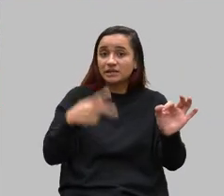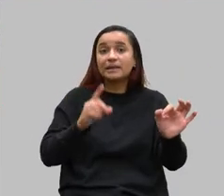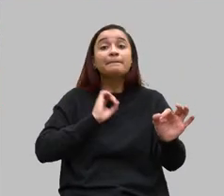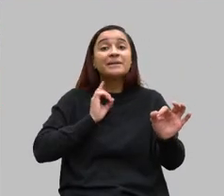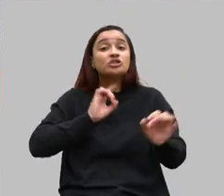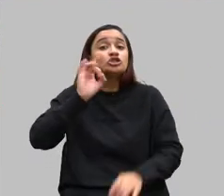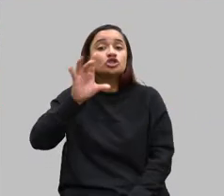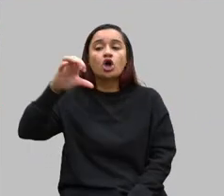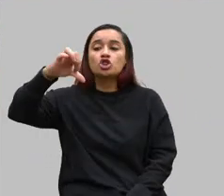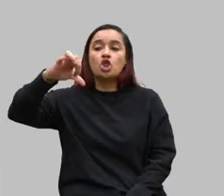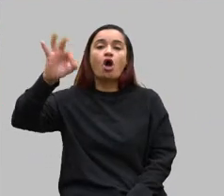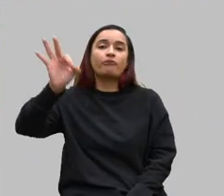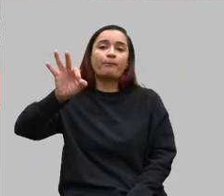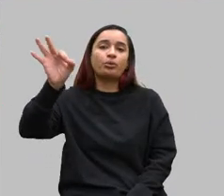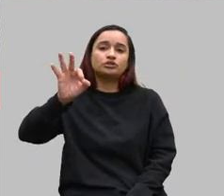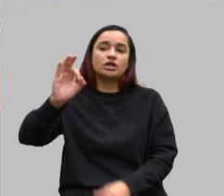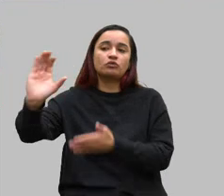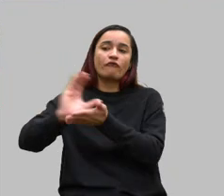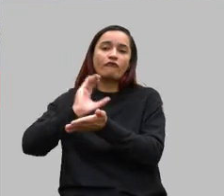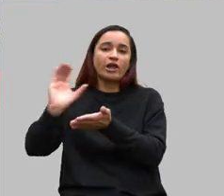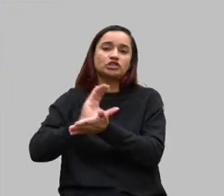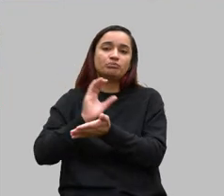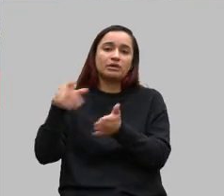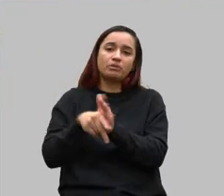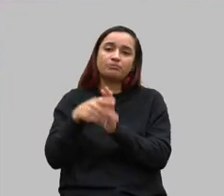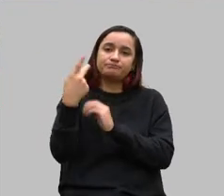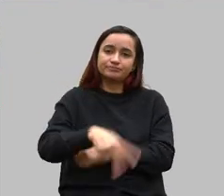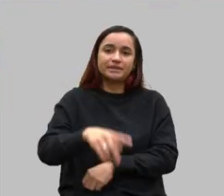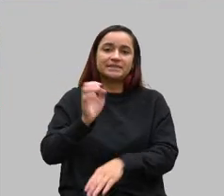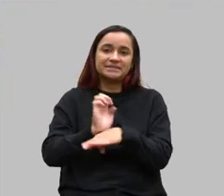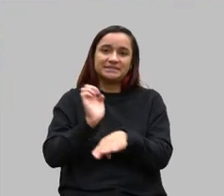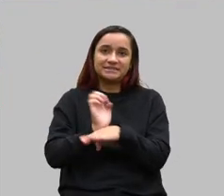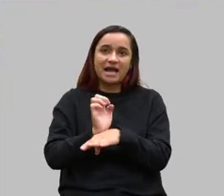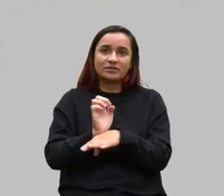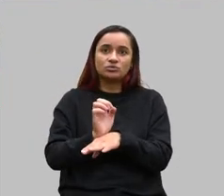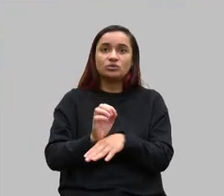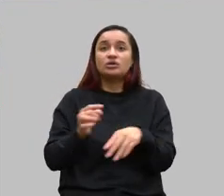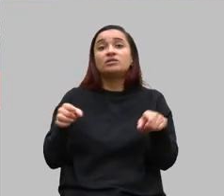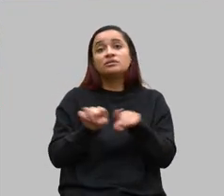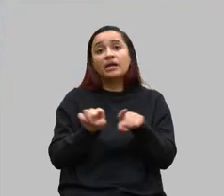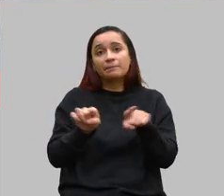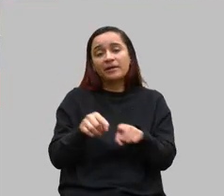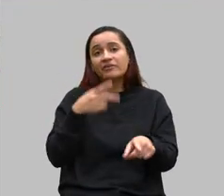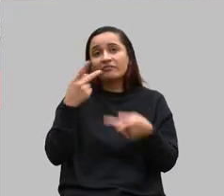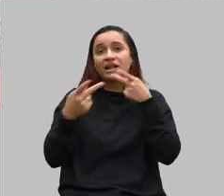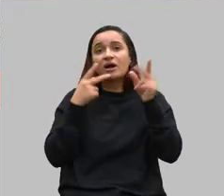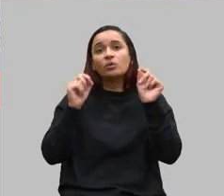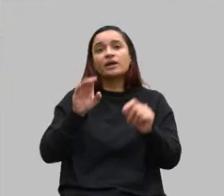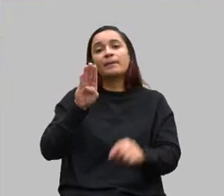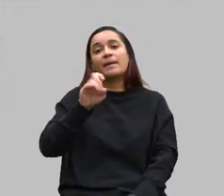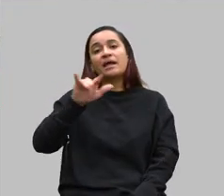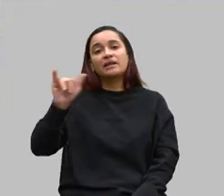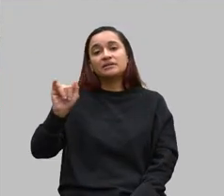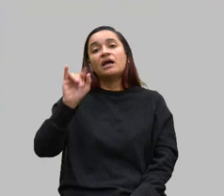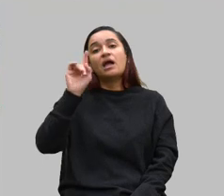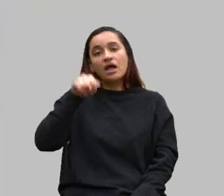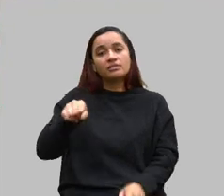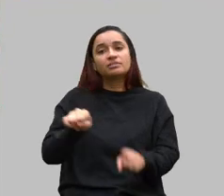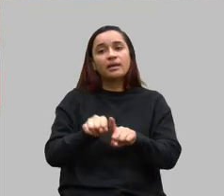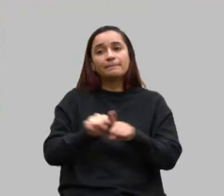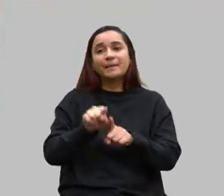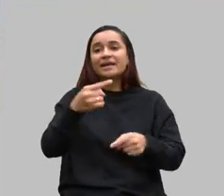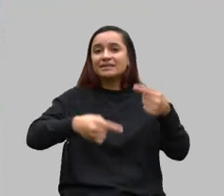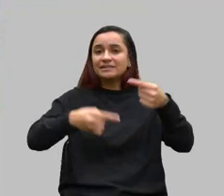99% dos investimentos também no nosso estado e vamos falar da vli que também é uma discussão